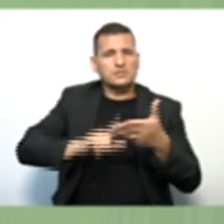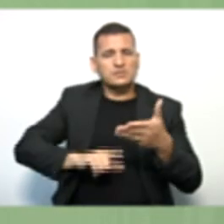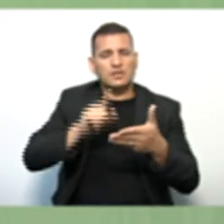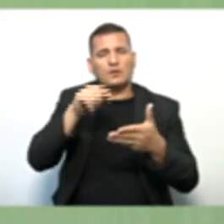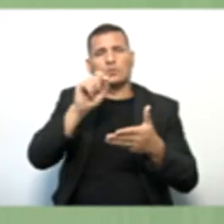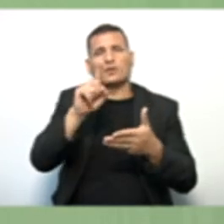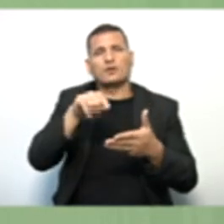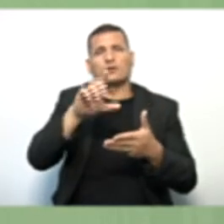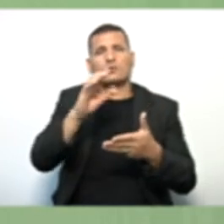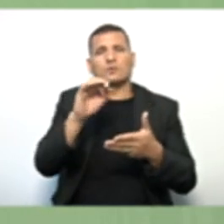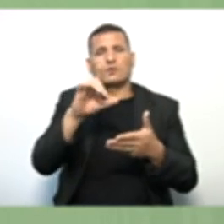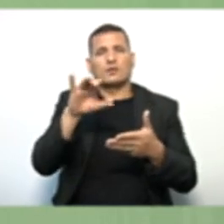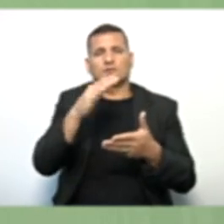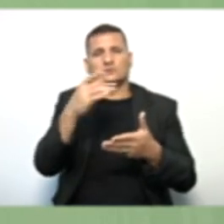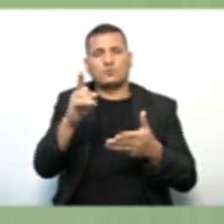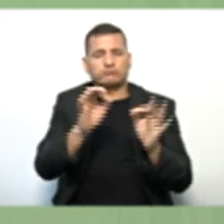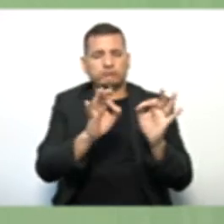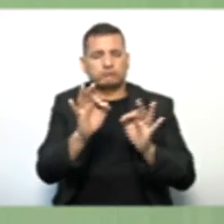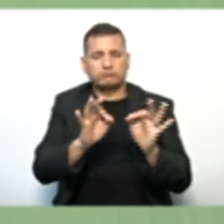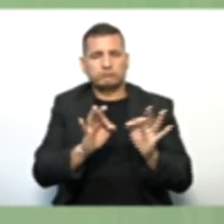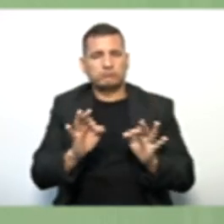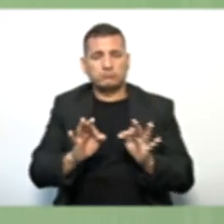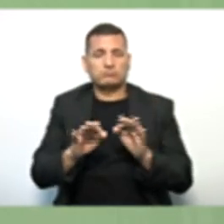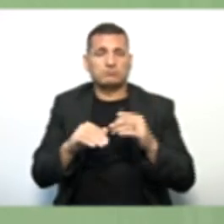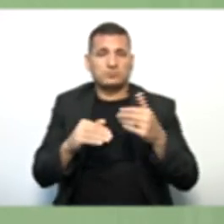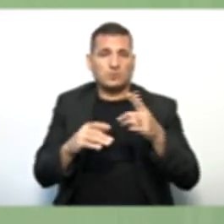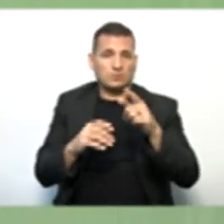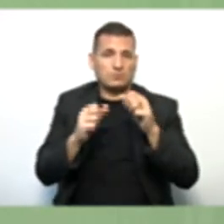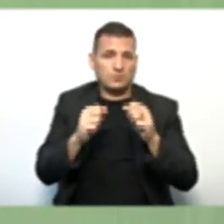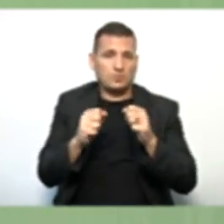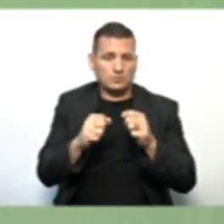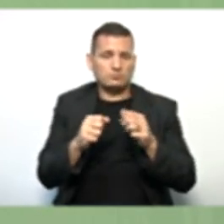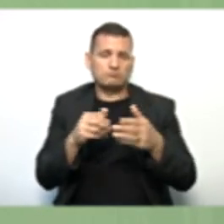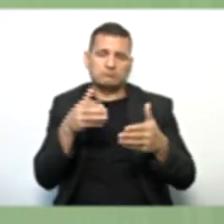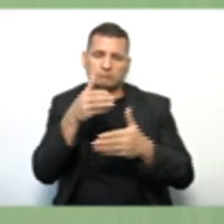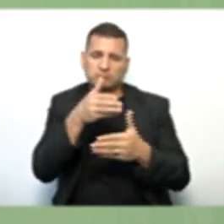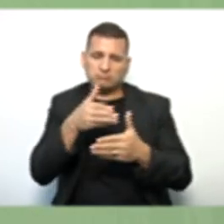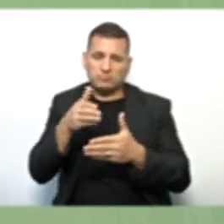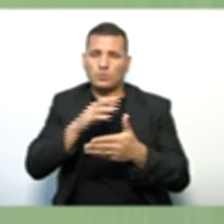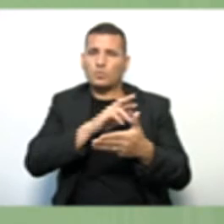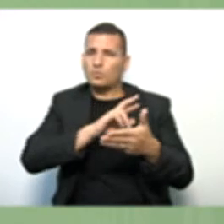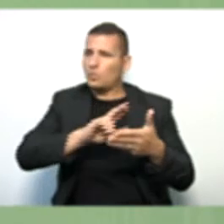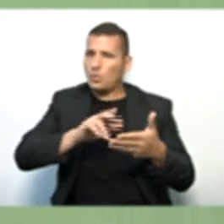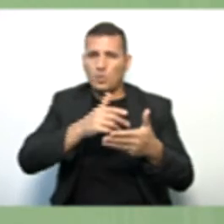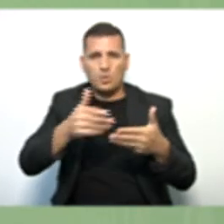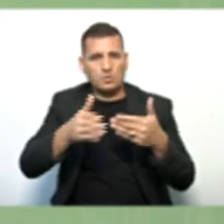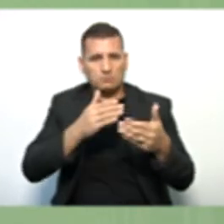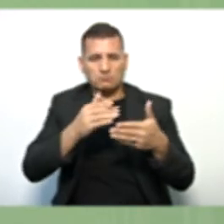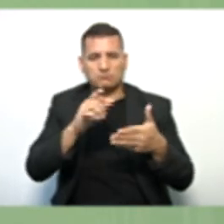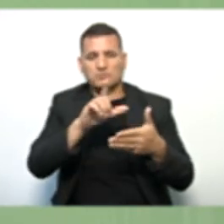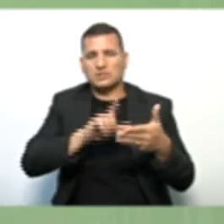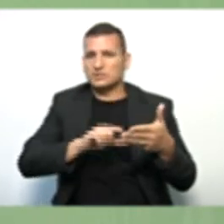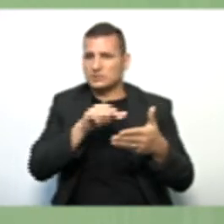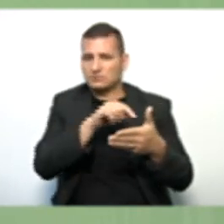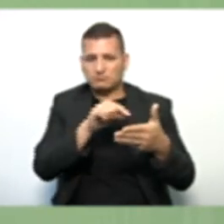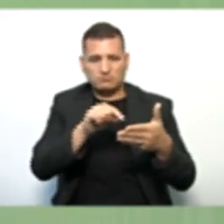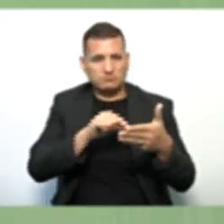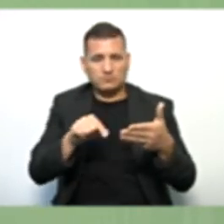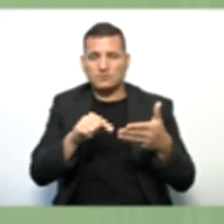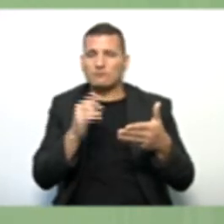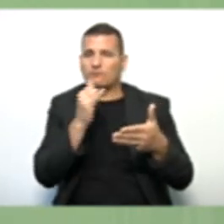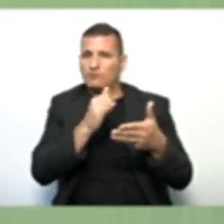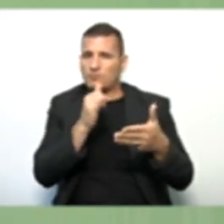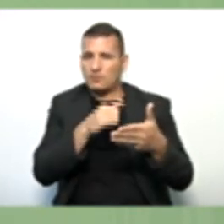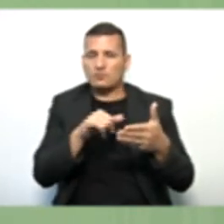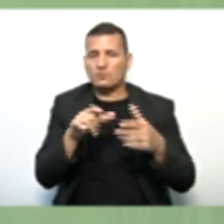coleções ordenadas. Portanto, você pode acessar qualquer elemento de uma lista, informando a posição